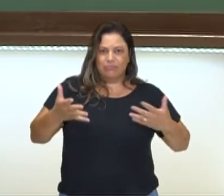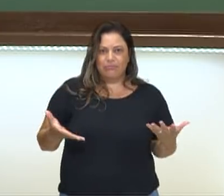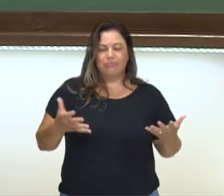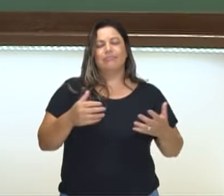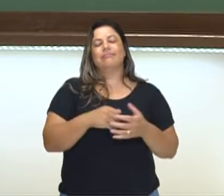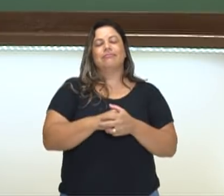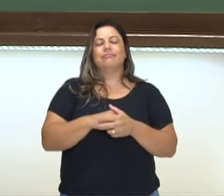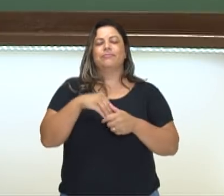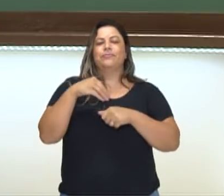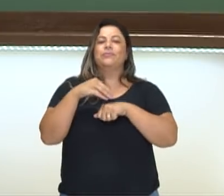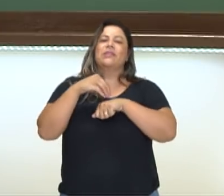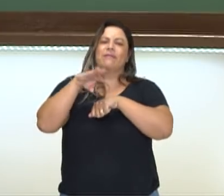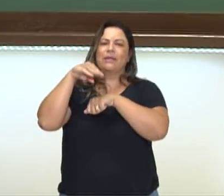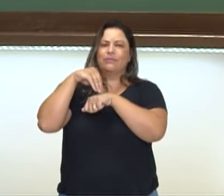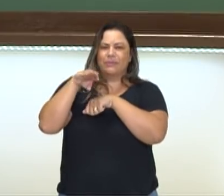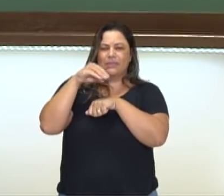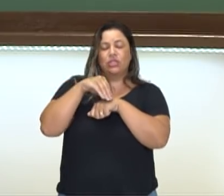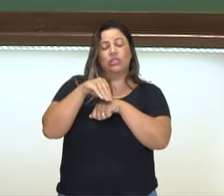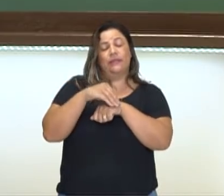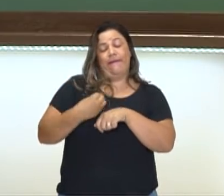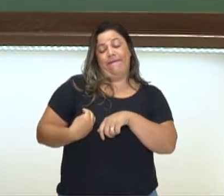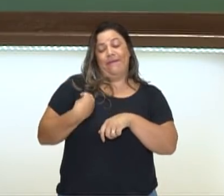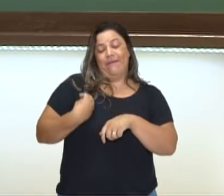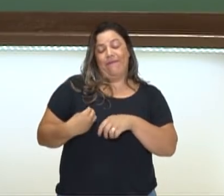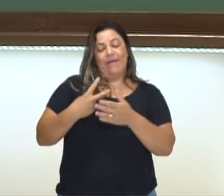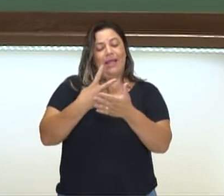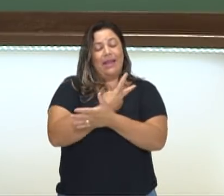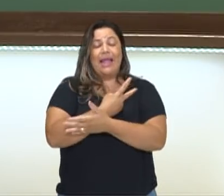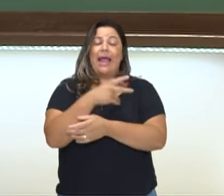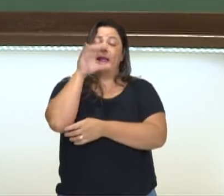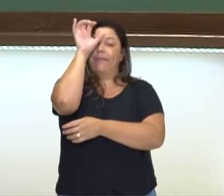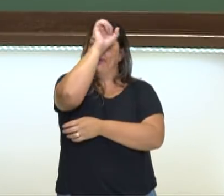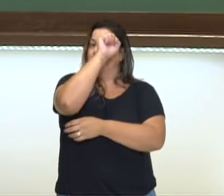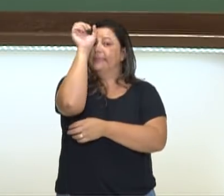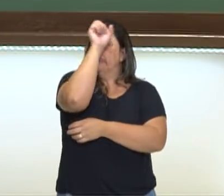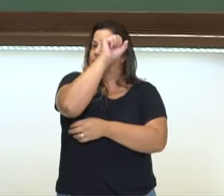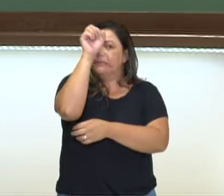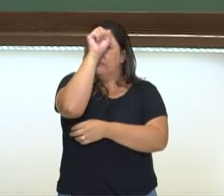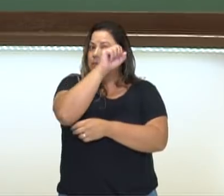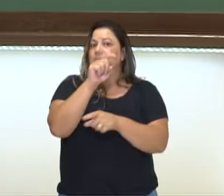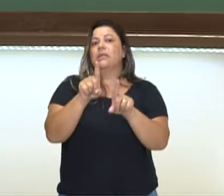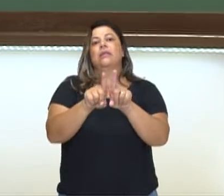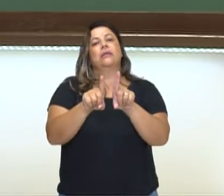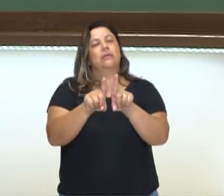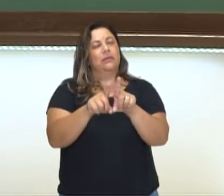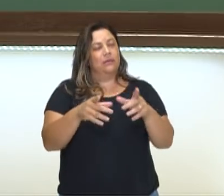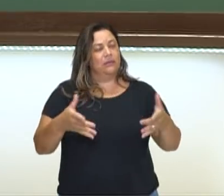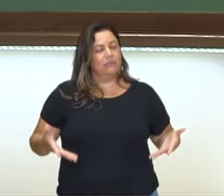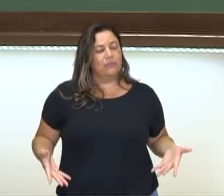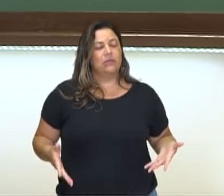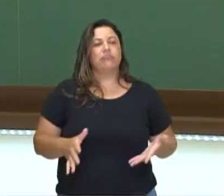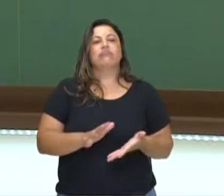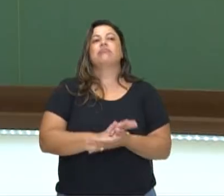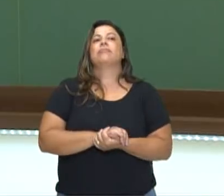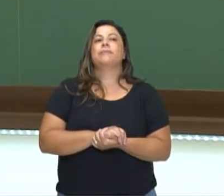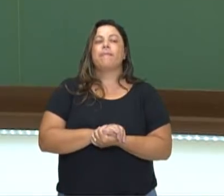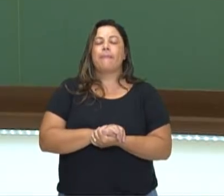dica. Viver, muitas vezes, é errar, mas aprender com os próprios erros. Bom,